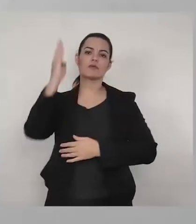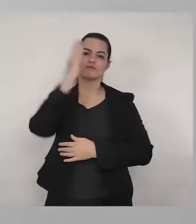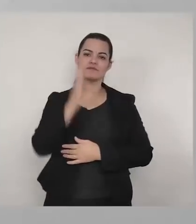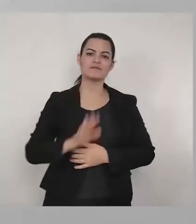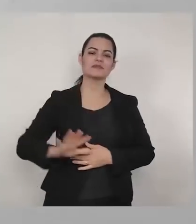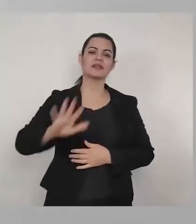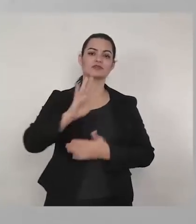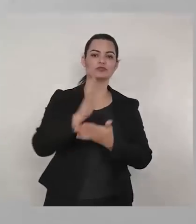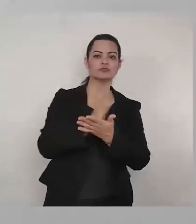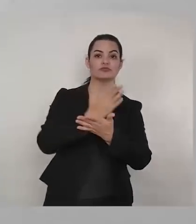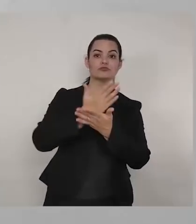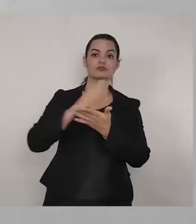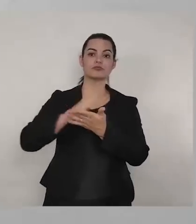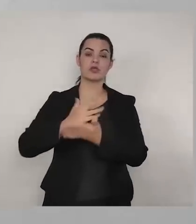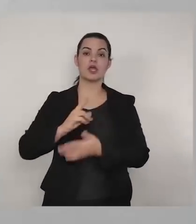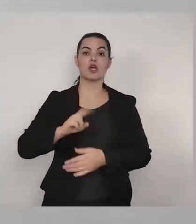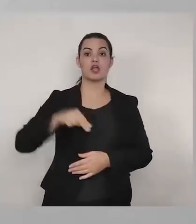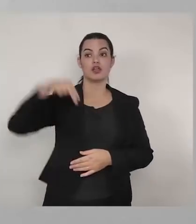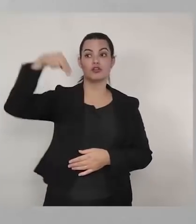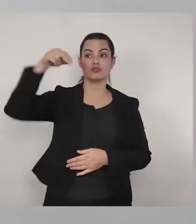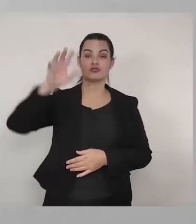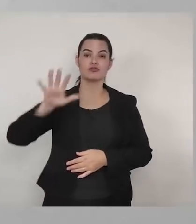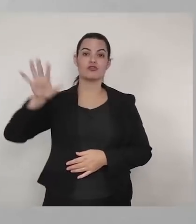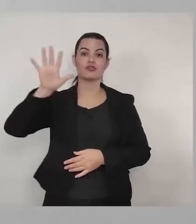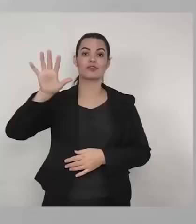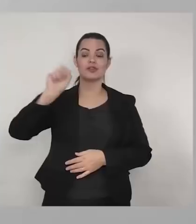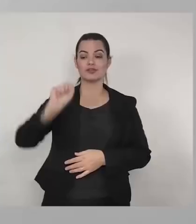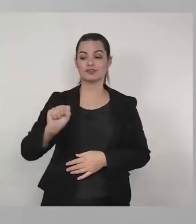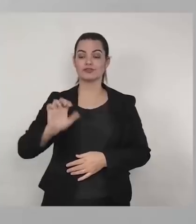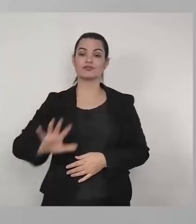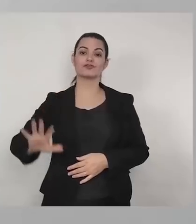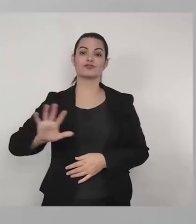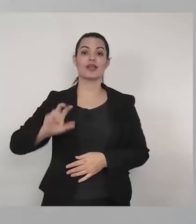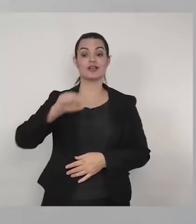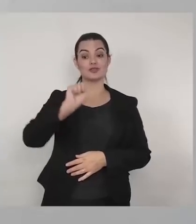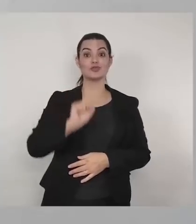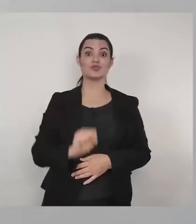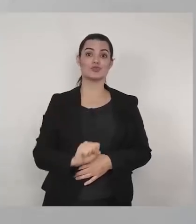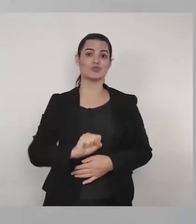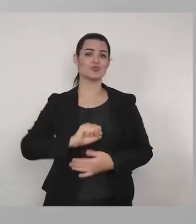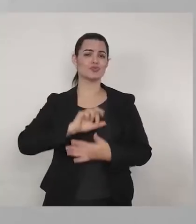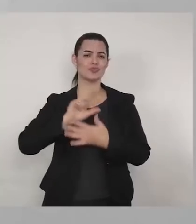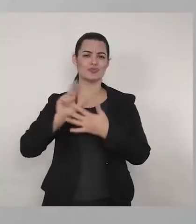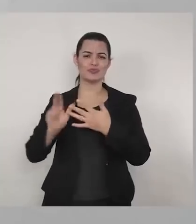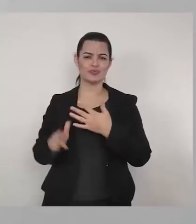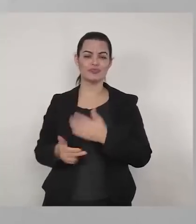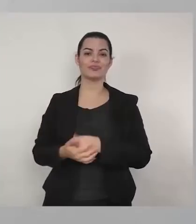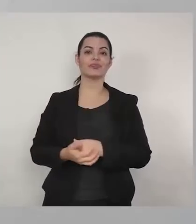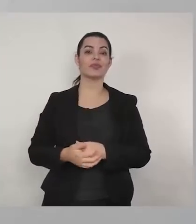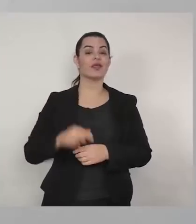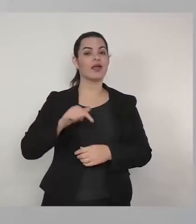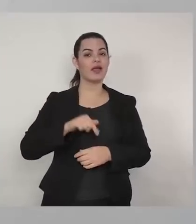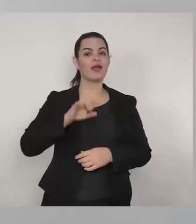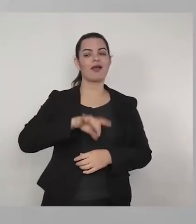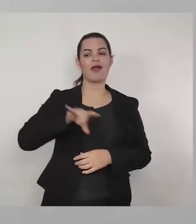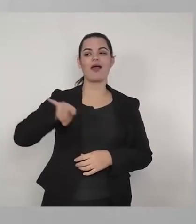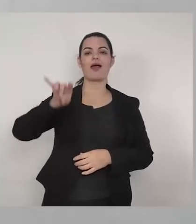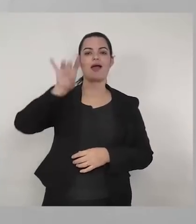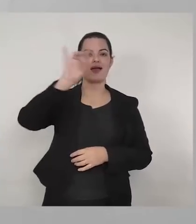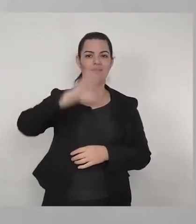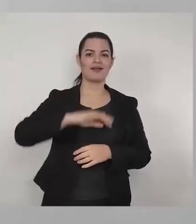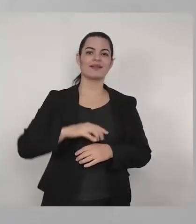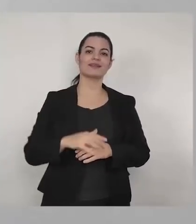em região Nordeste, Sudeste, região Sul. E são essas regiões